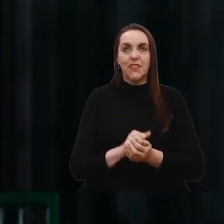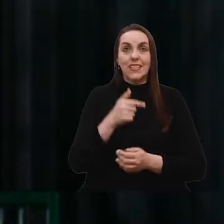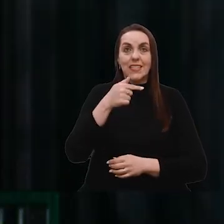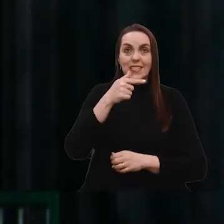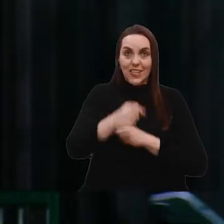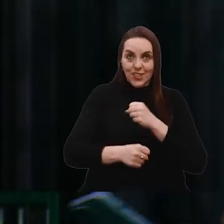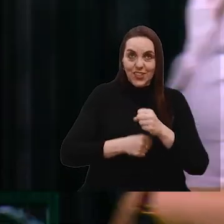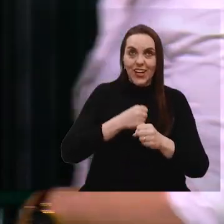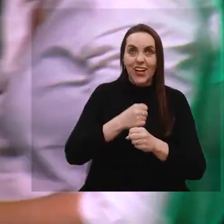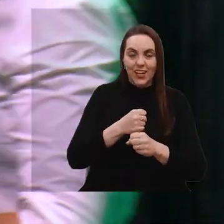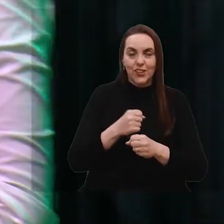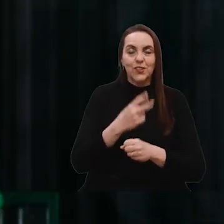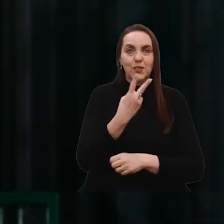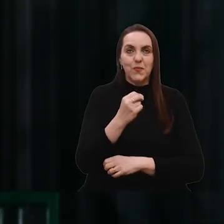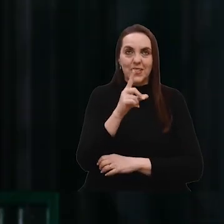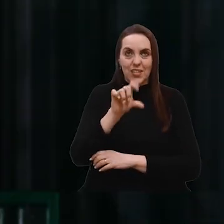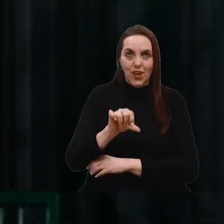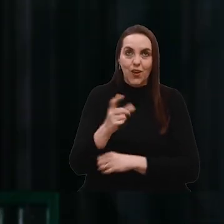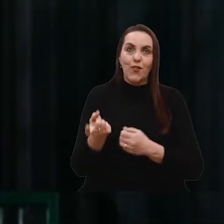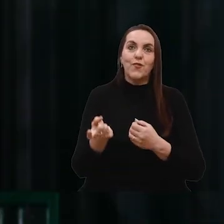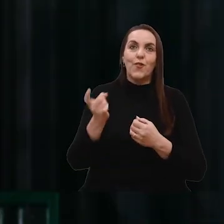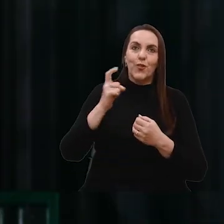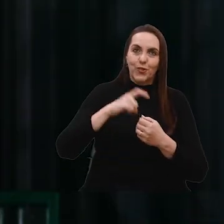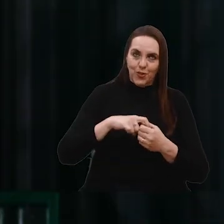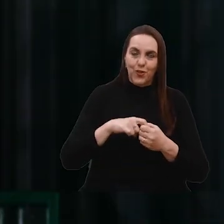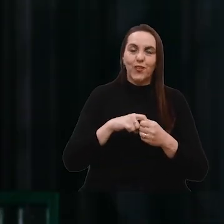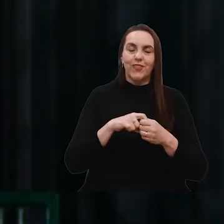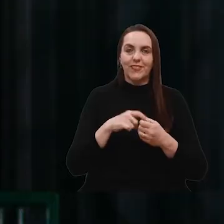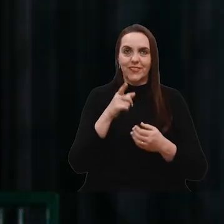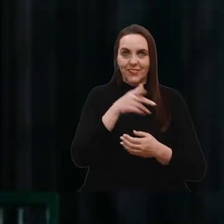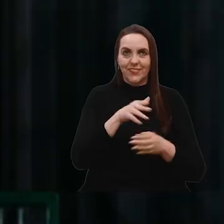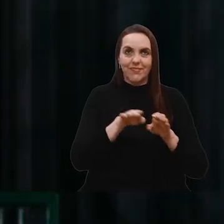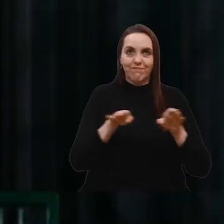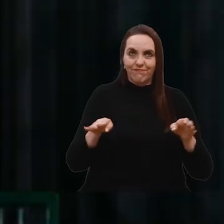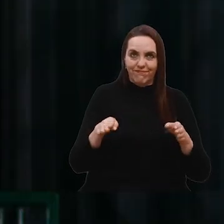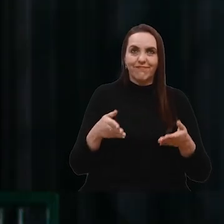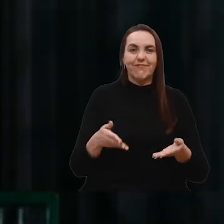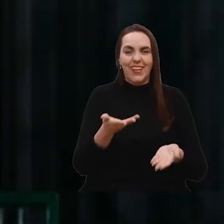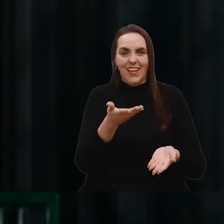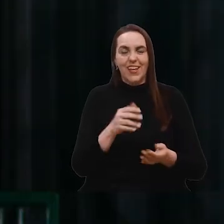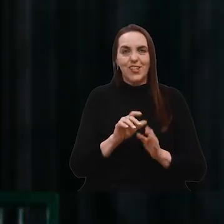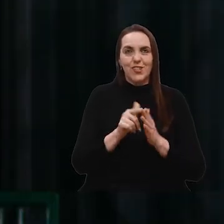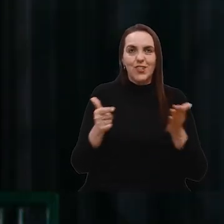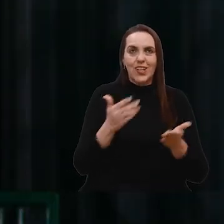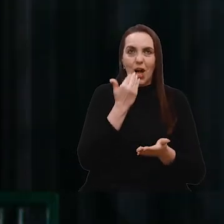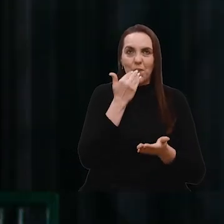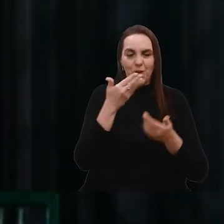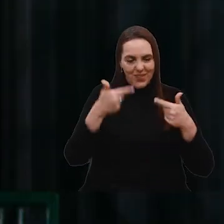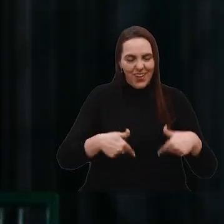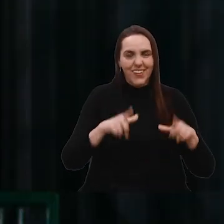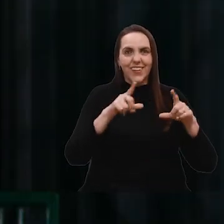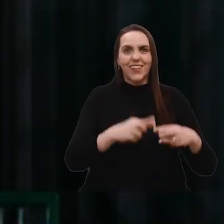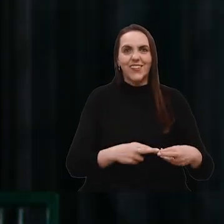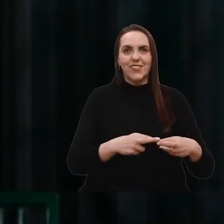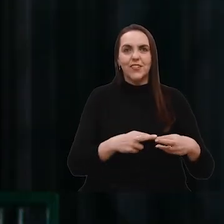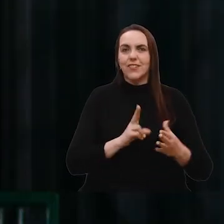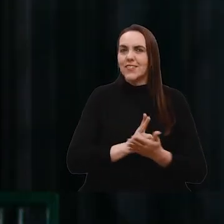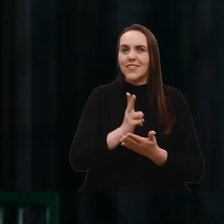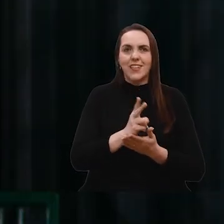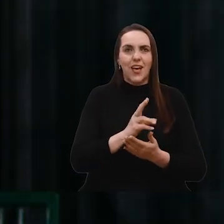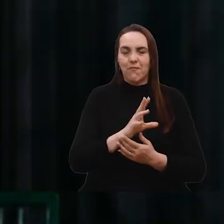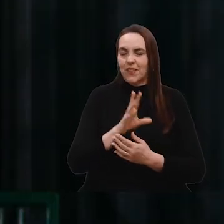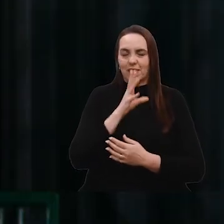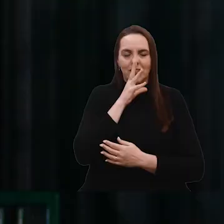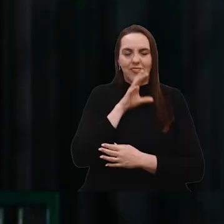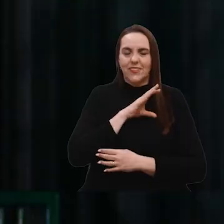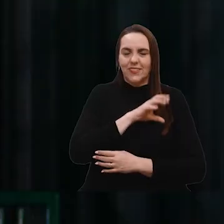fazia parte, inclusive. 7 anos depois, em 2019, voltou para assumir a bancada do Jornal do Almoço, aqui na